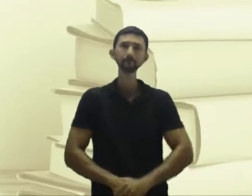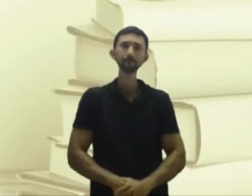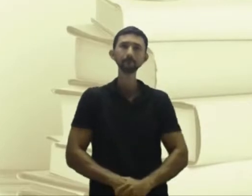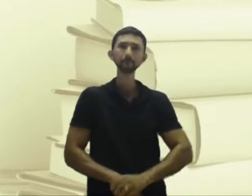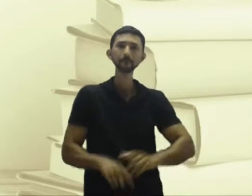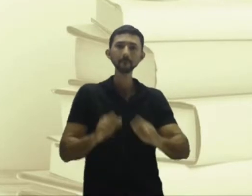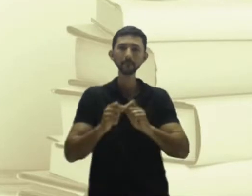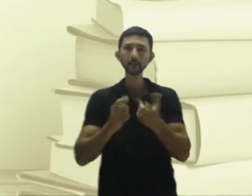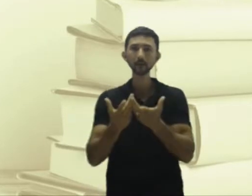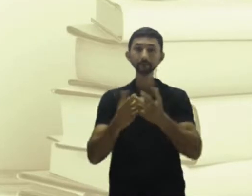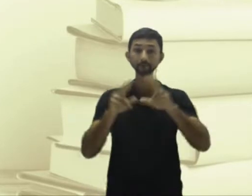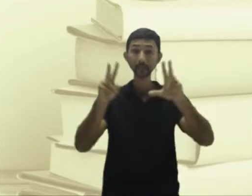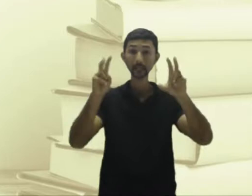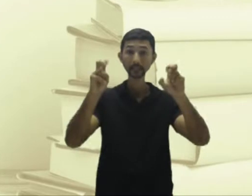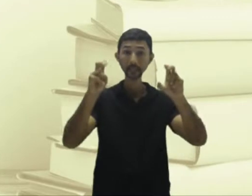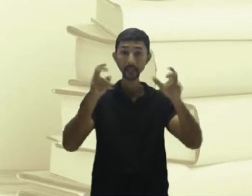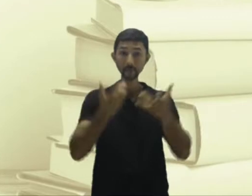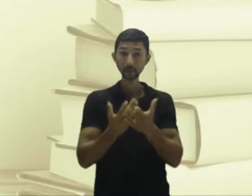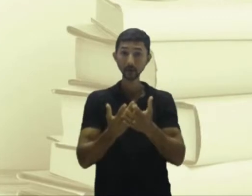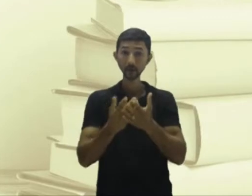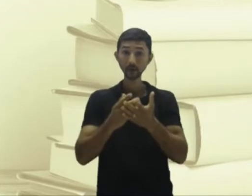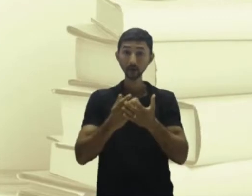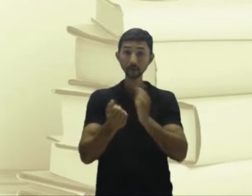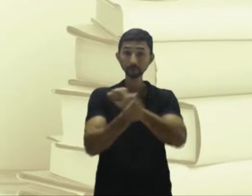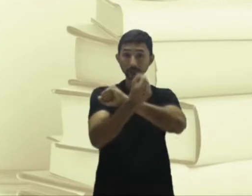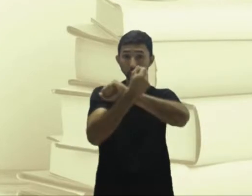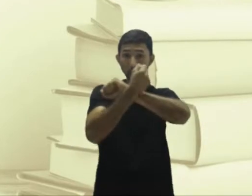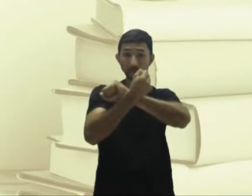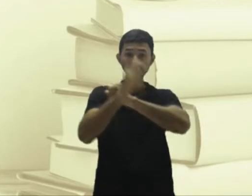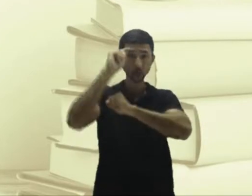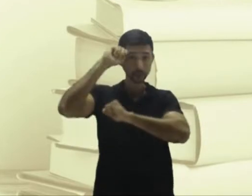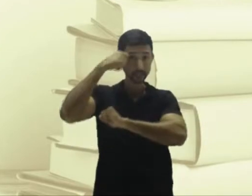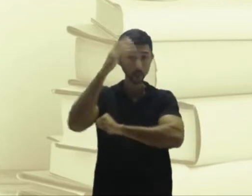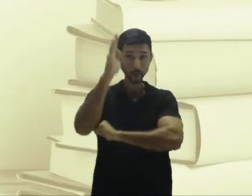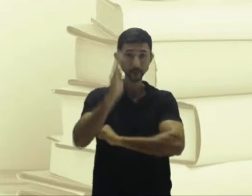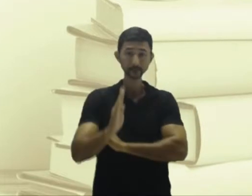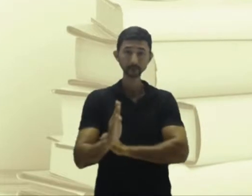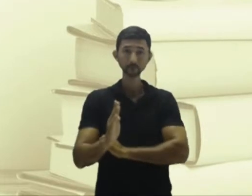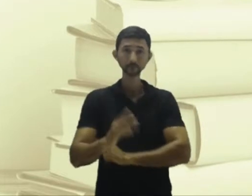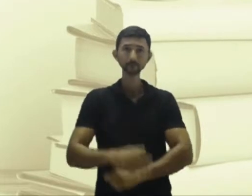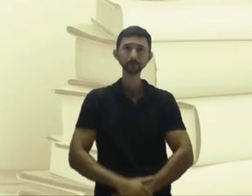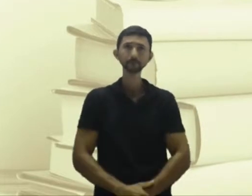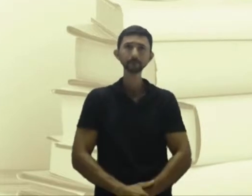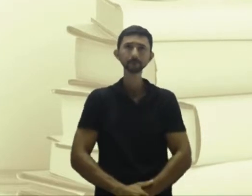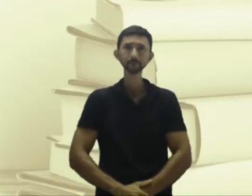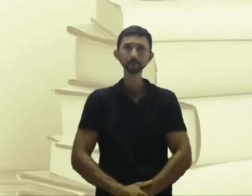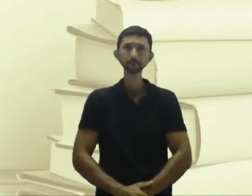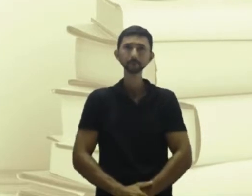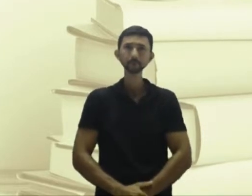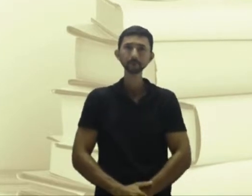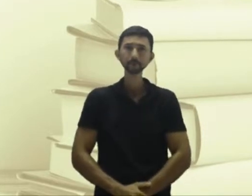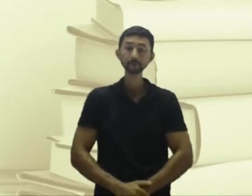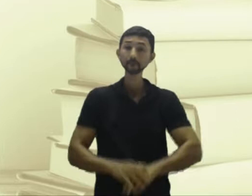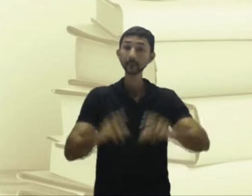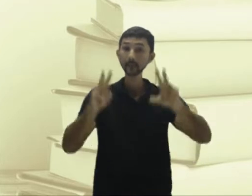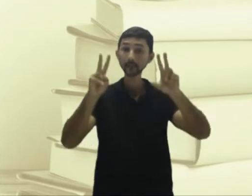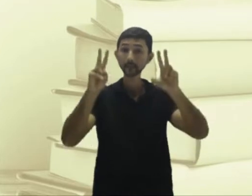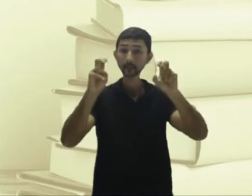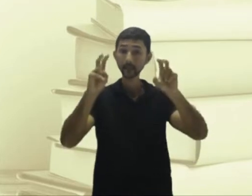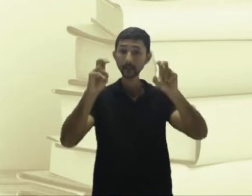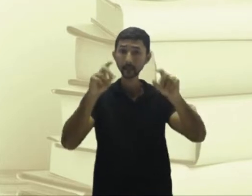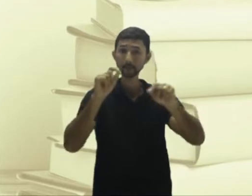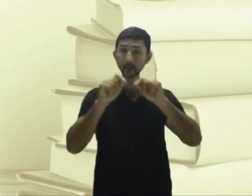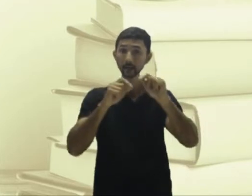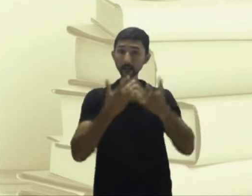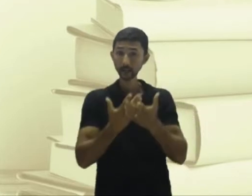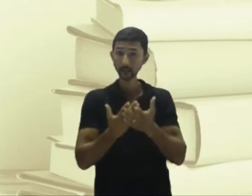Aqui nós temos o tema, né, a escravidão do negro no Brasil. Esse tema ele consta